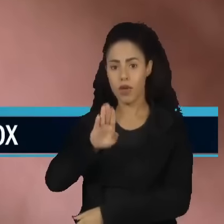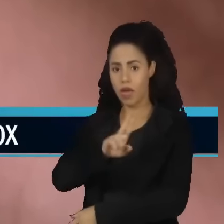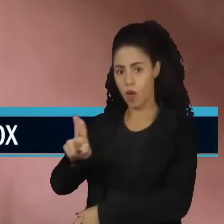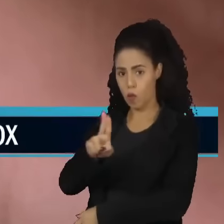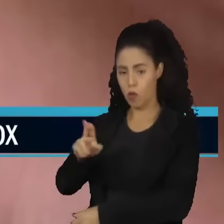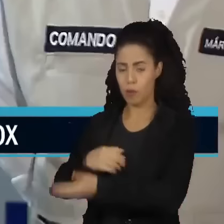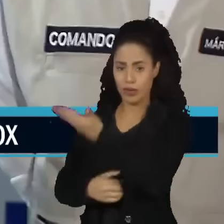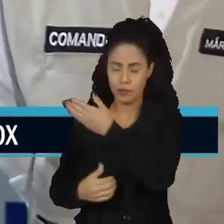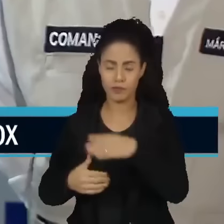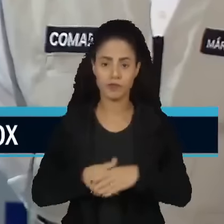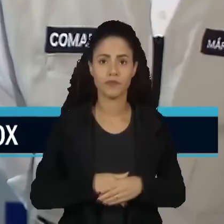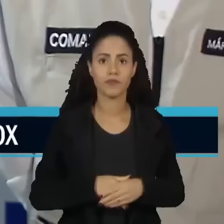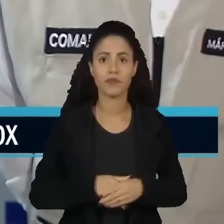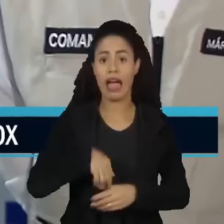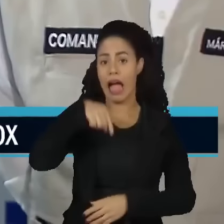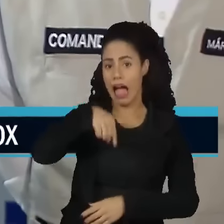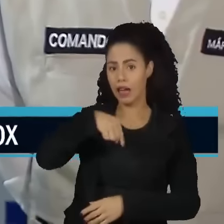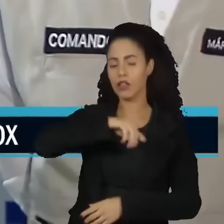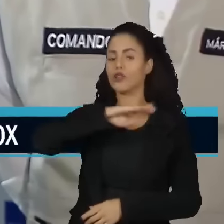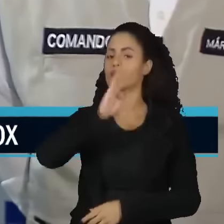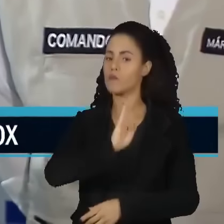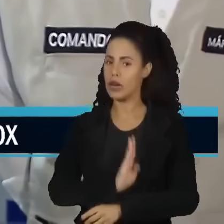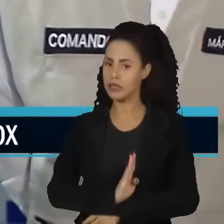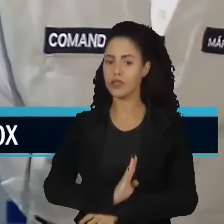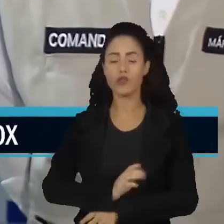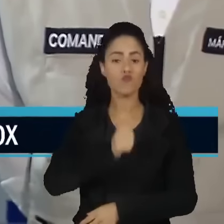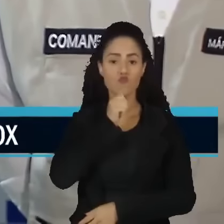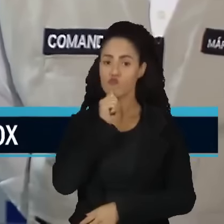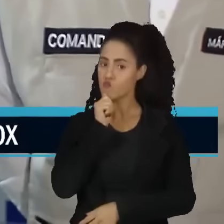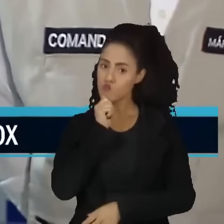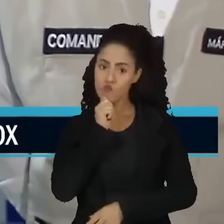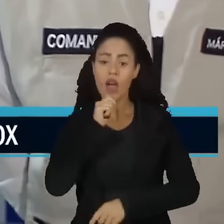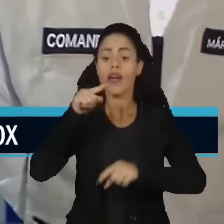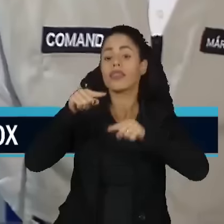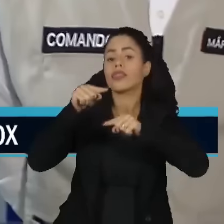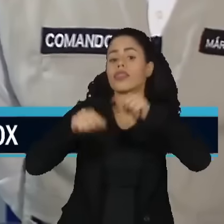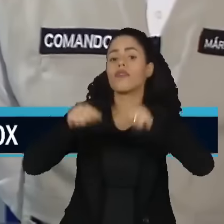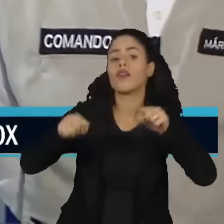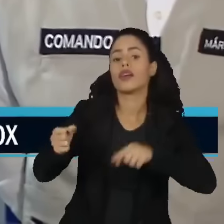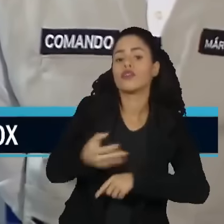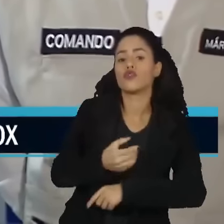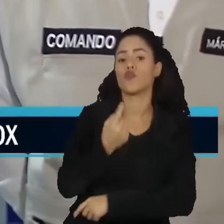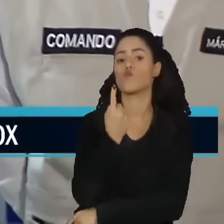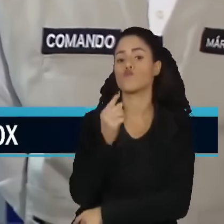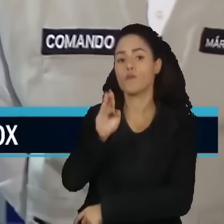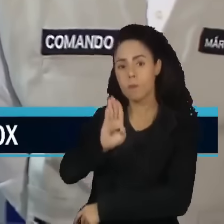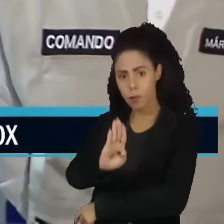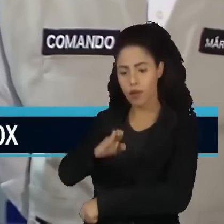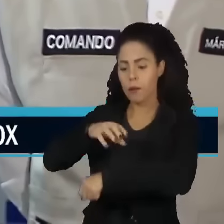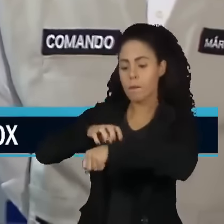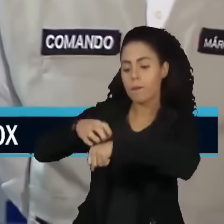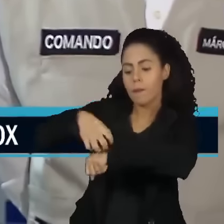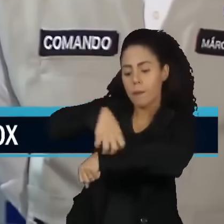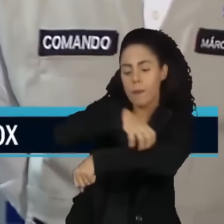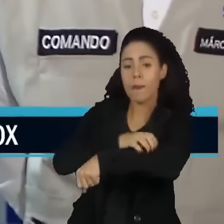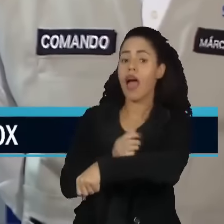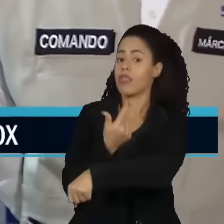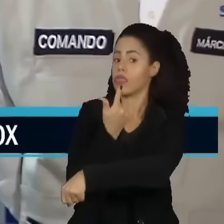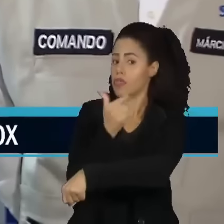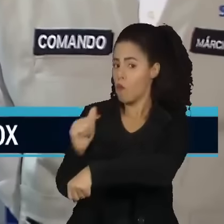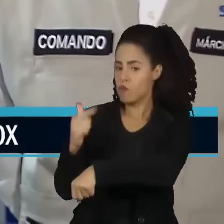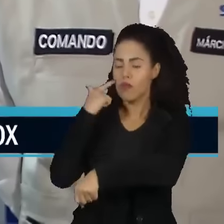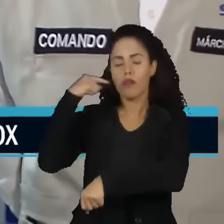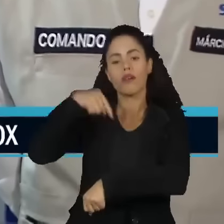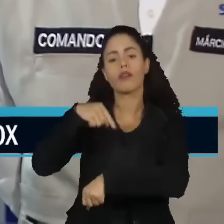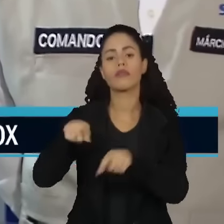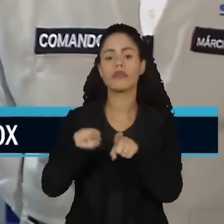há nenhum caso no País da variante 1b da mipox que foi a que causou